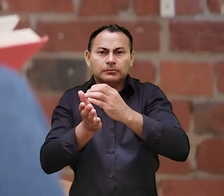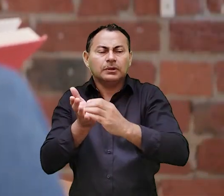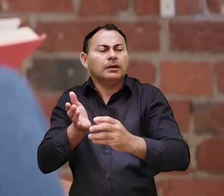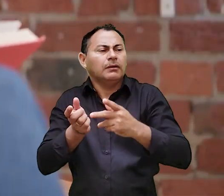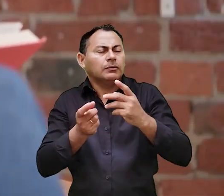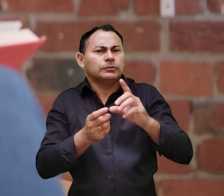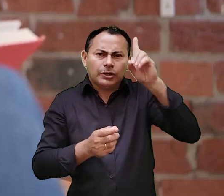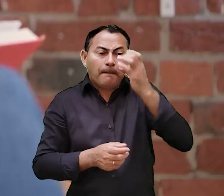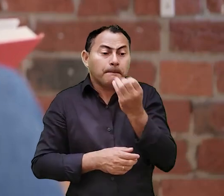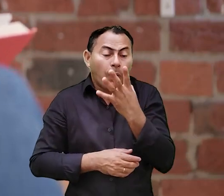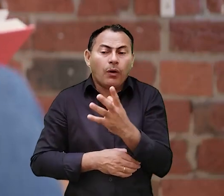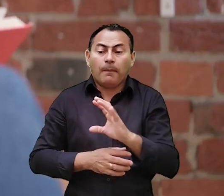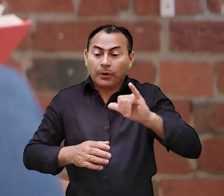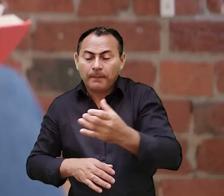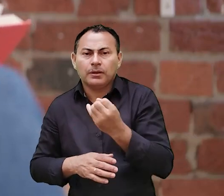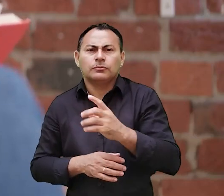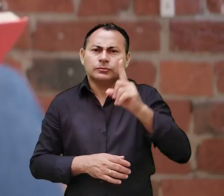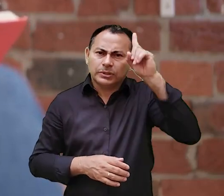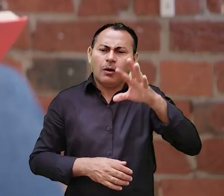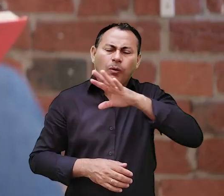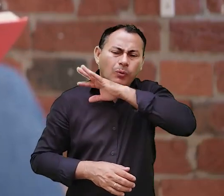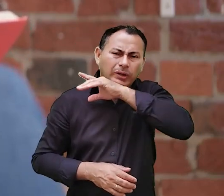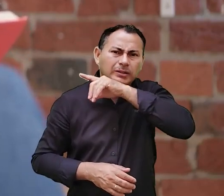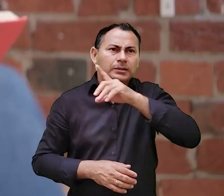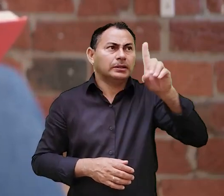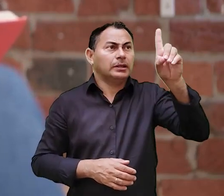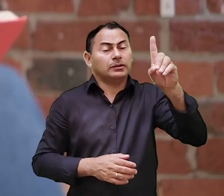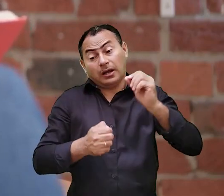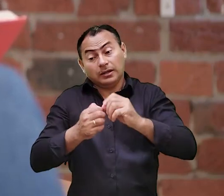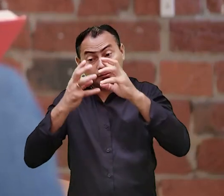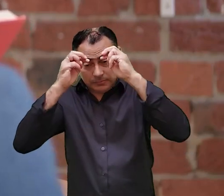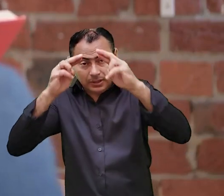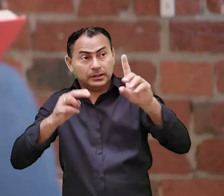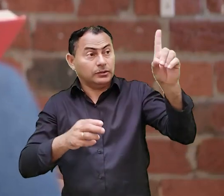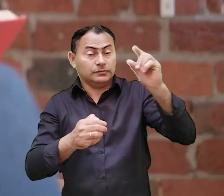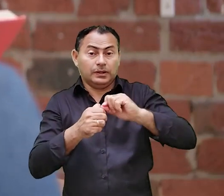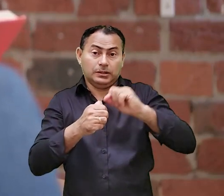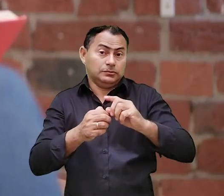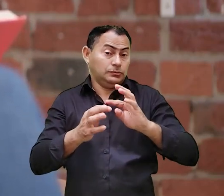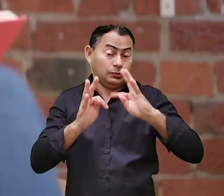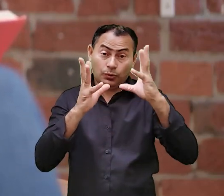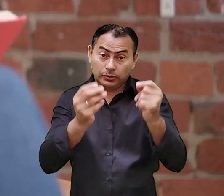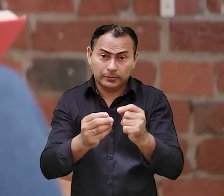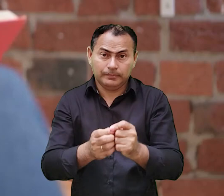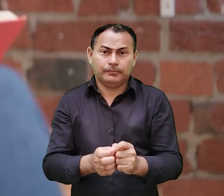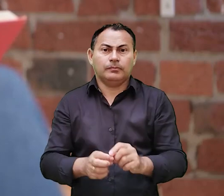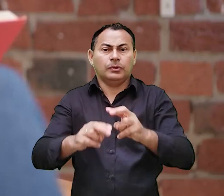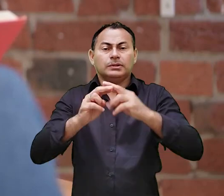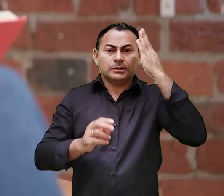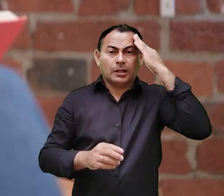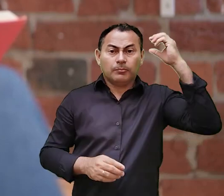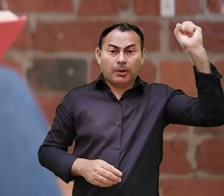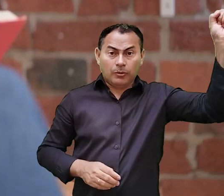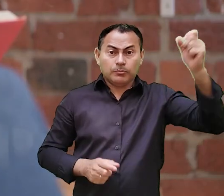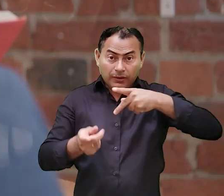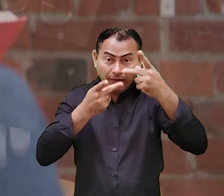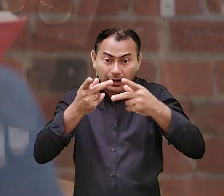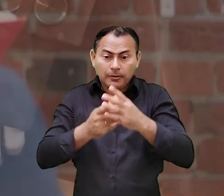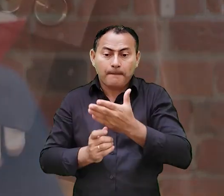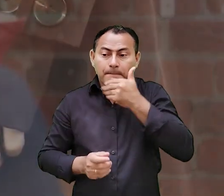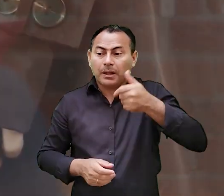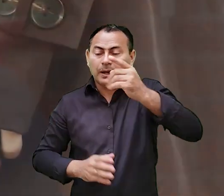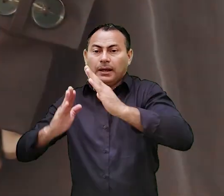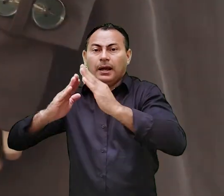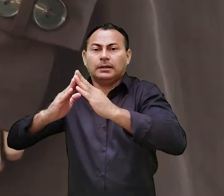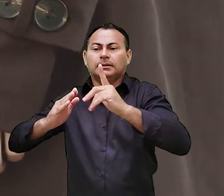bons, aproveite-os bem, mas quando forem ruins, considere, Deus fez tanto um quanto o outro. É por isso que Salomão diz que é